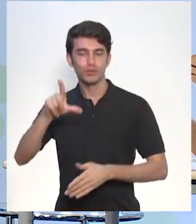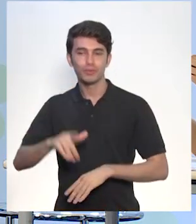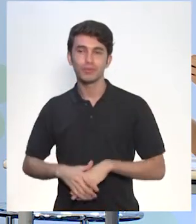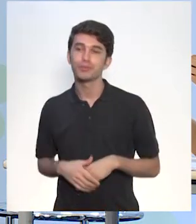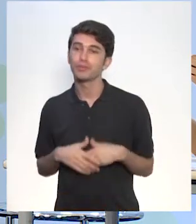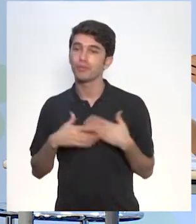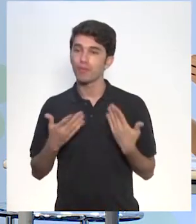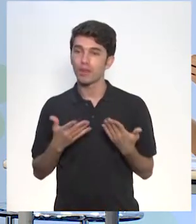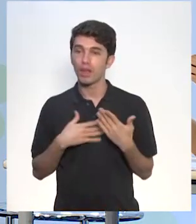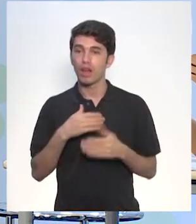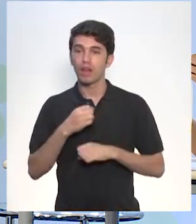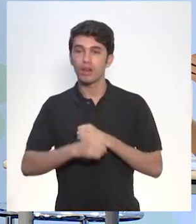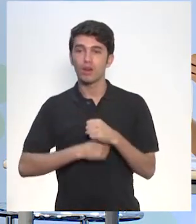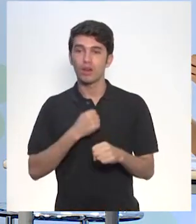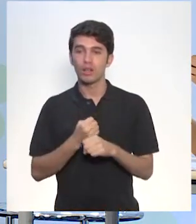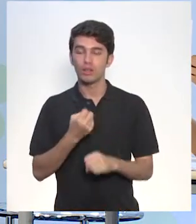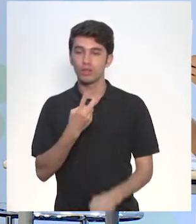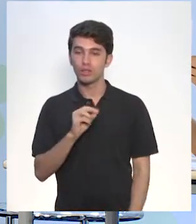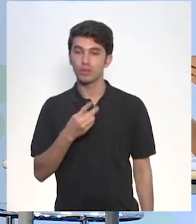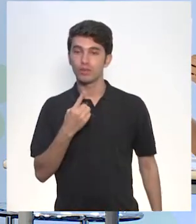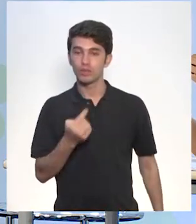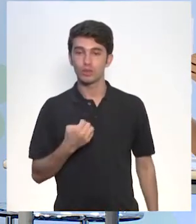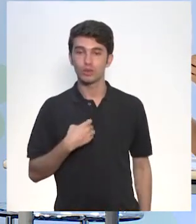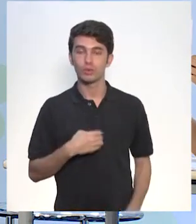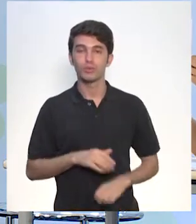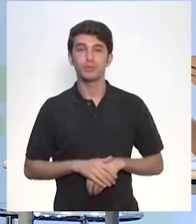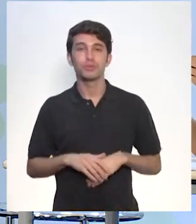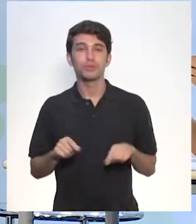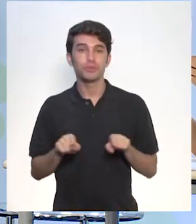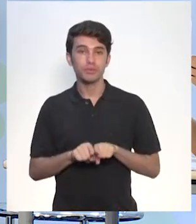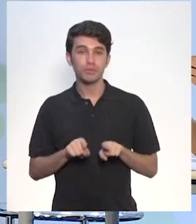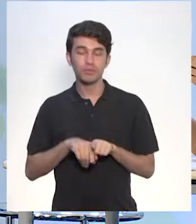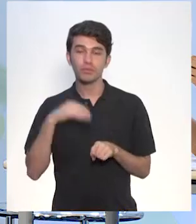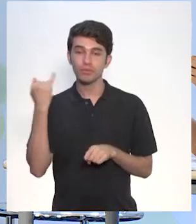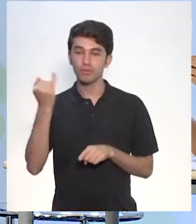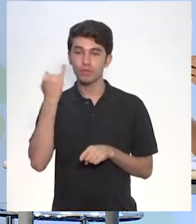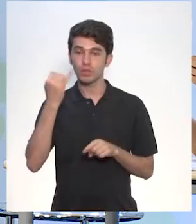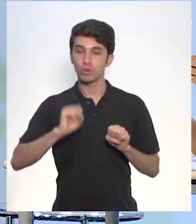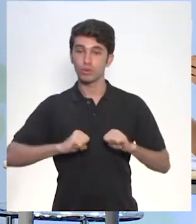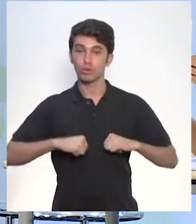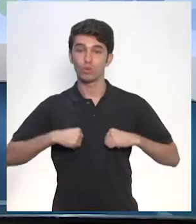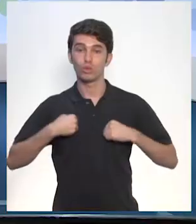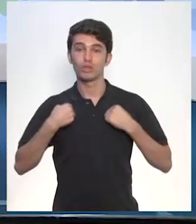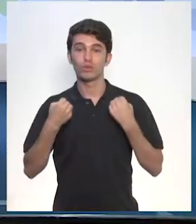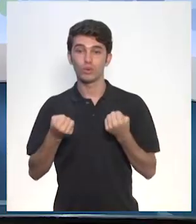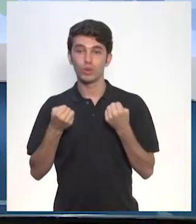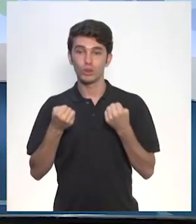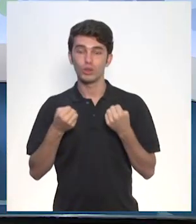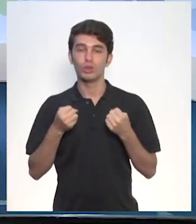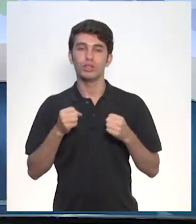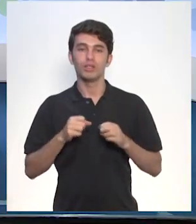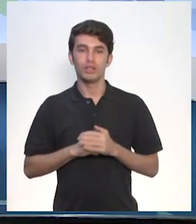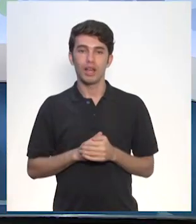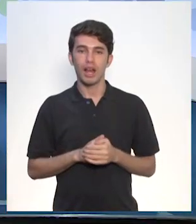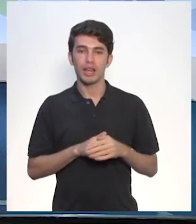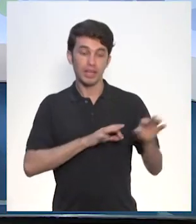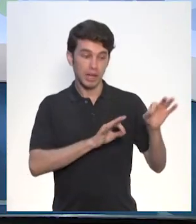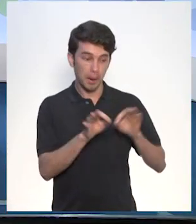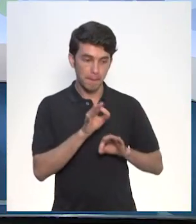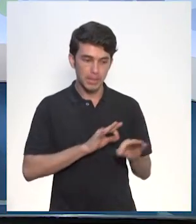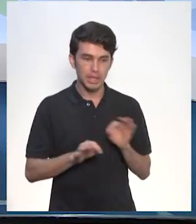de 2021, mas também é importante, né, o esforço, a gente tirar aquele plano,